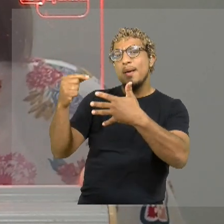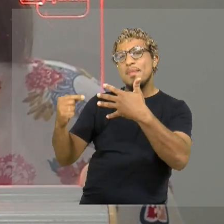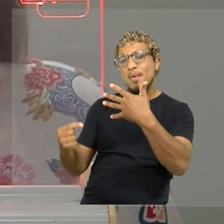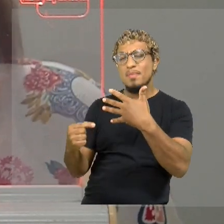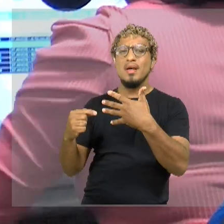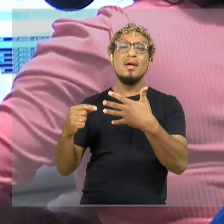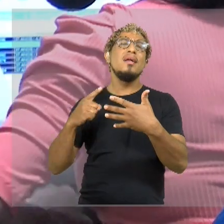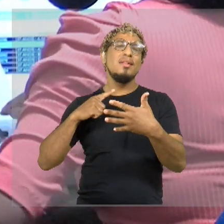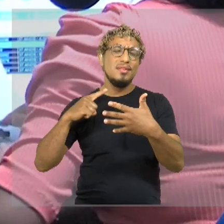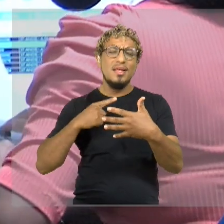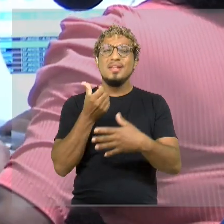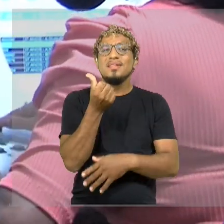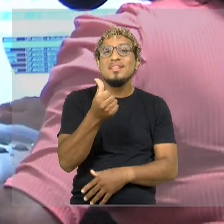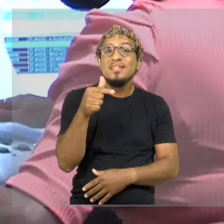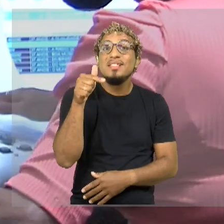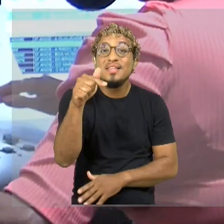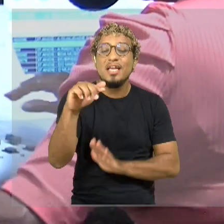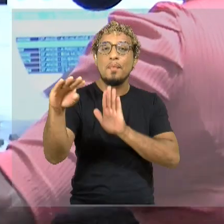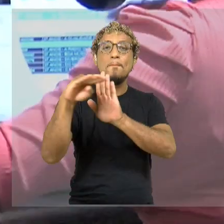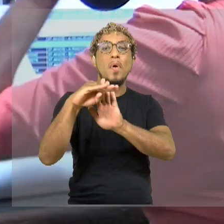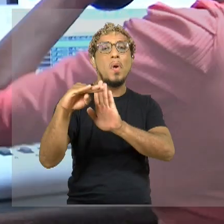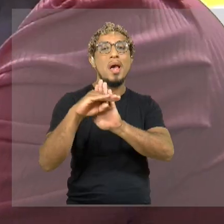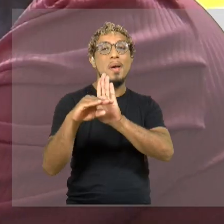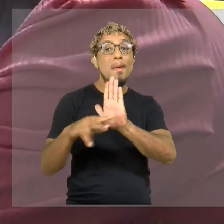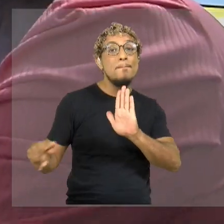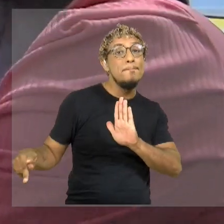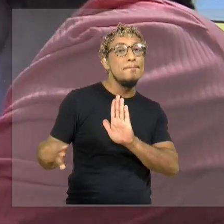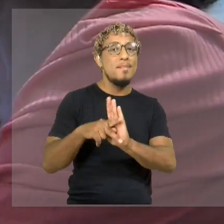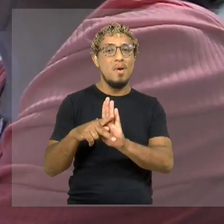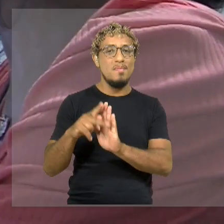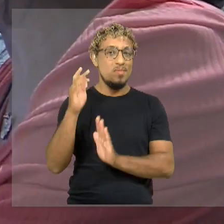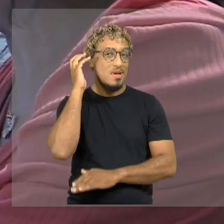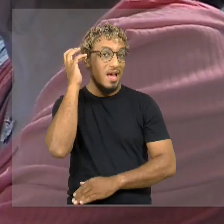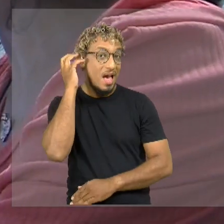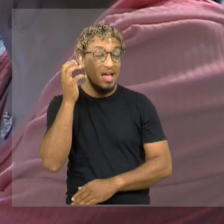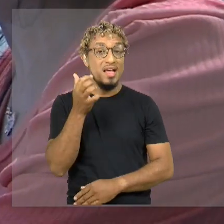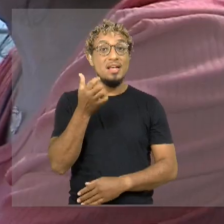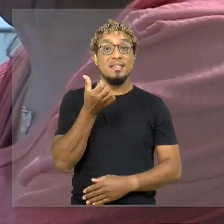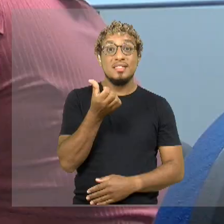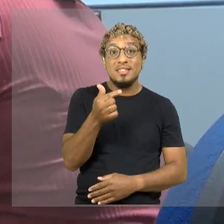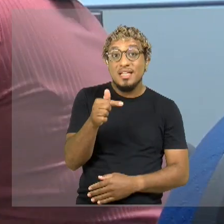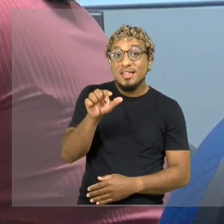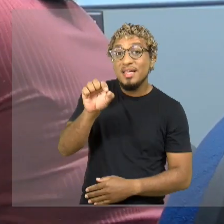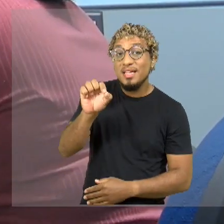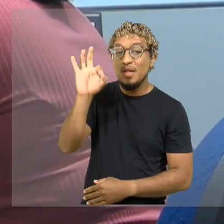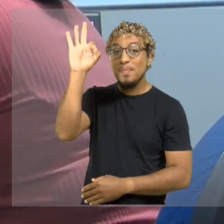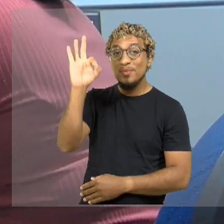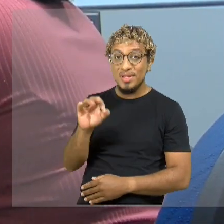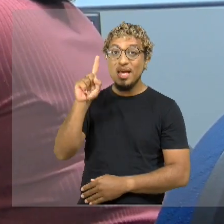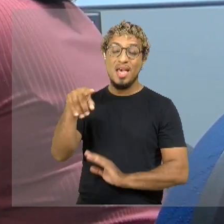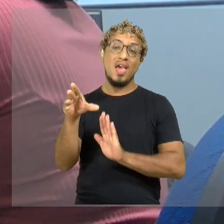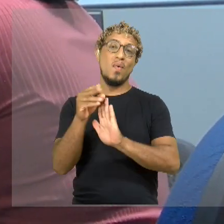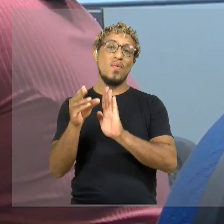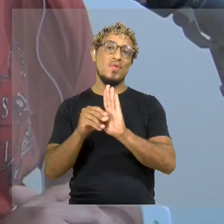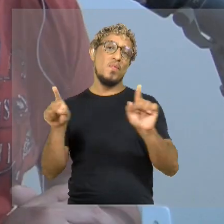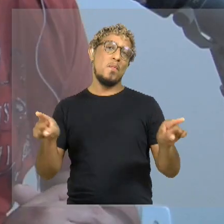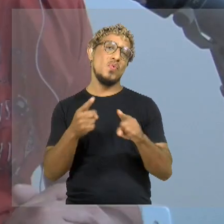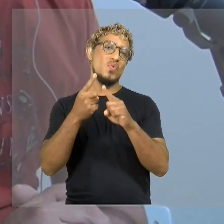alguns dos 67 programas autorais. 70% da programação é de conteúdo